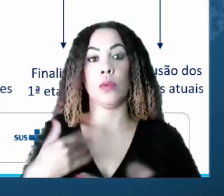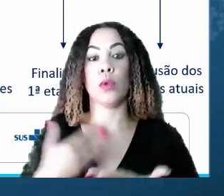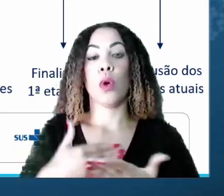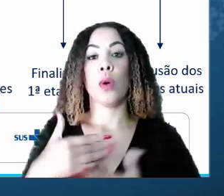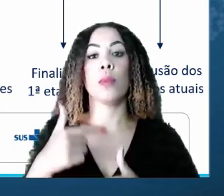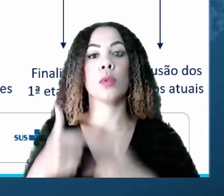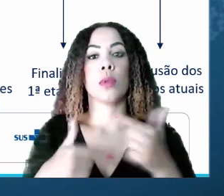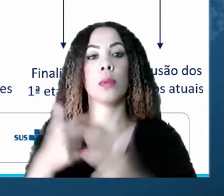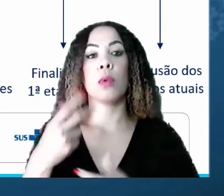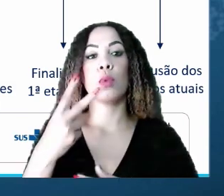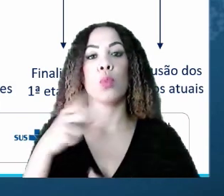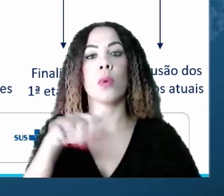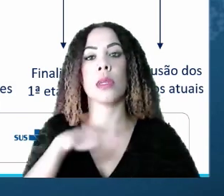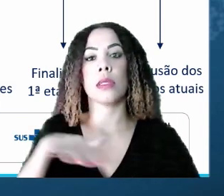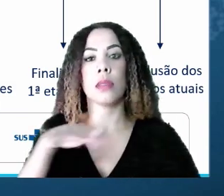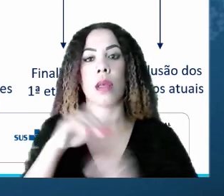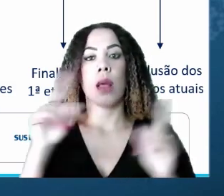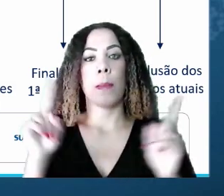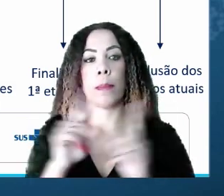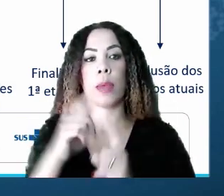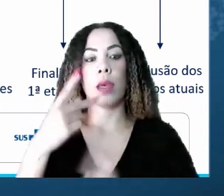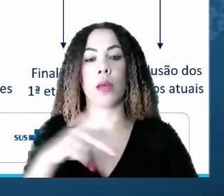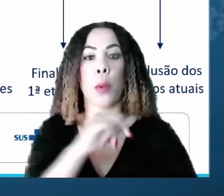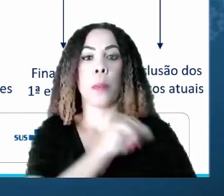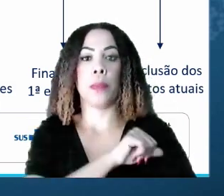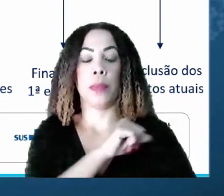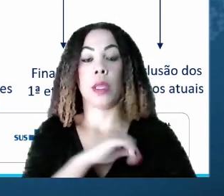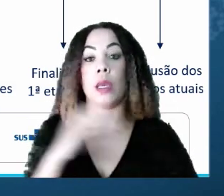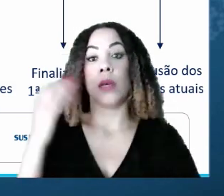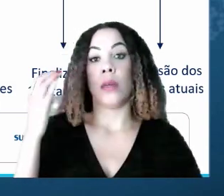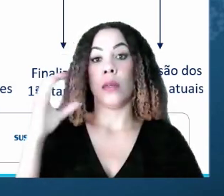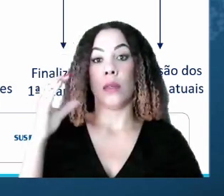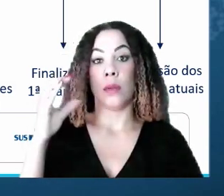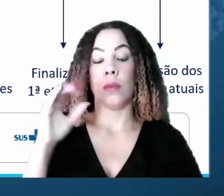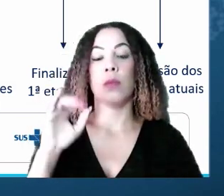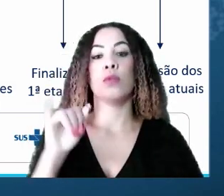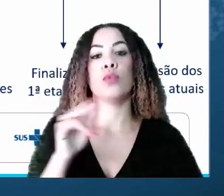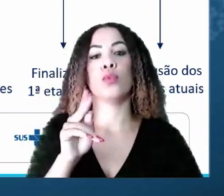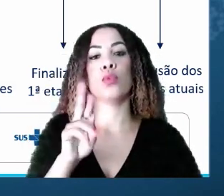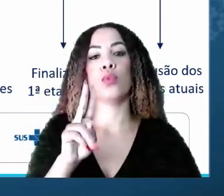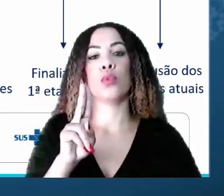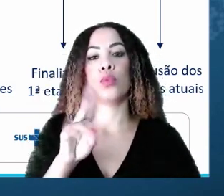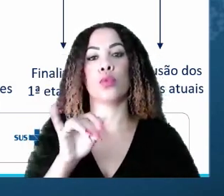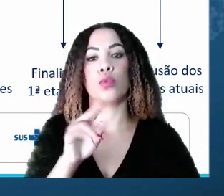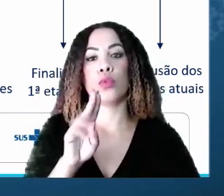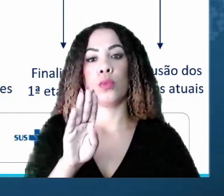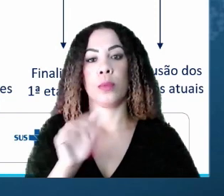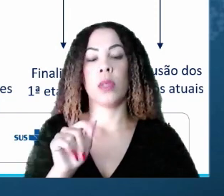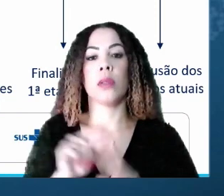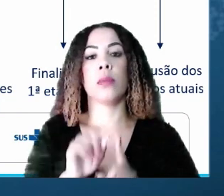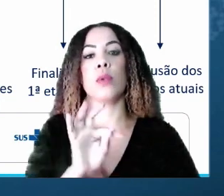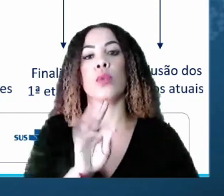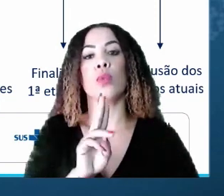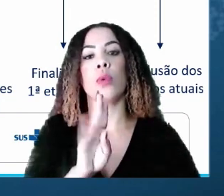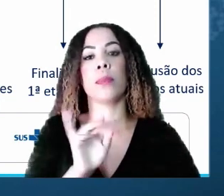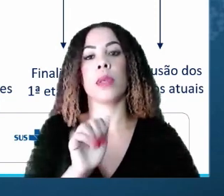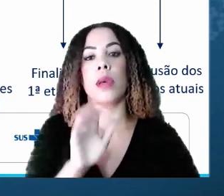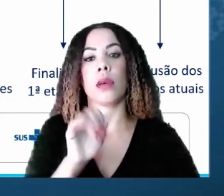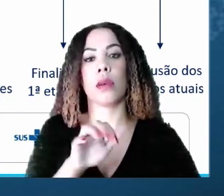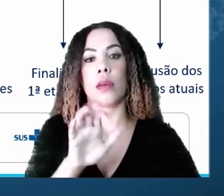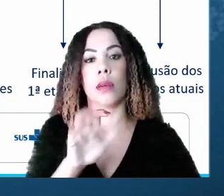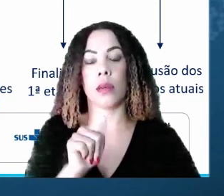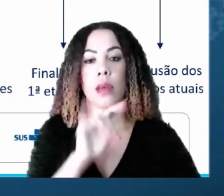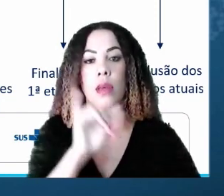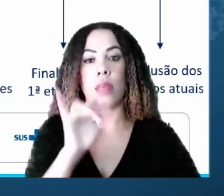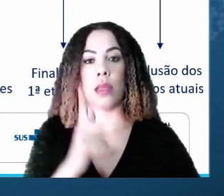no Rio de Janeiro, em Niterói, Jurujuba, e Niterói, Tubiacanga, na Ilha do Governador. Na emergência em Zika, 2016,